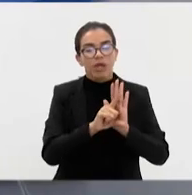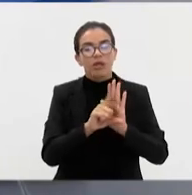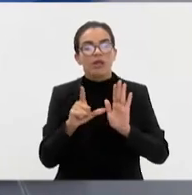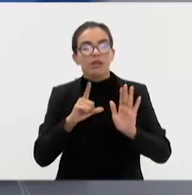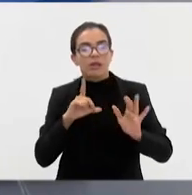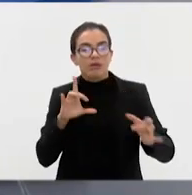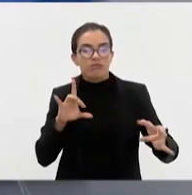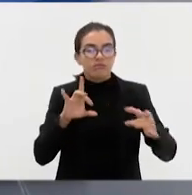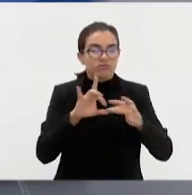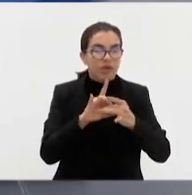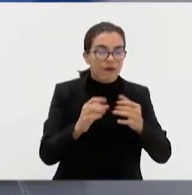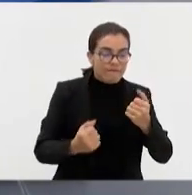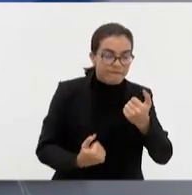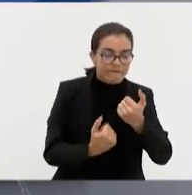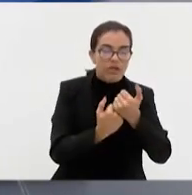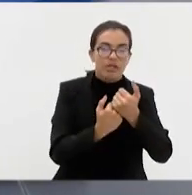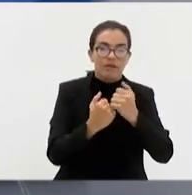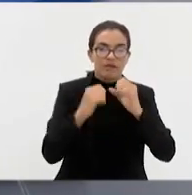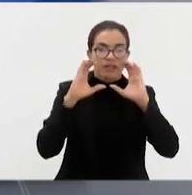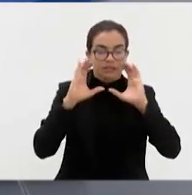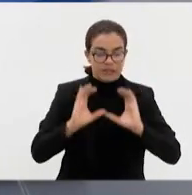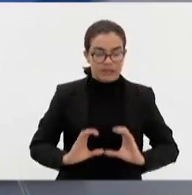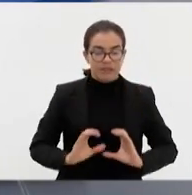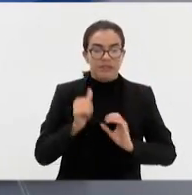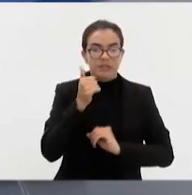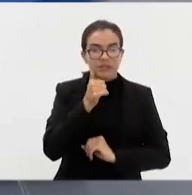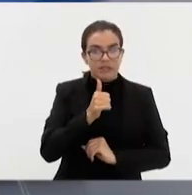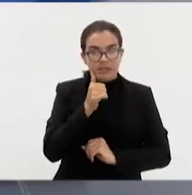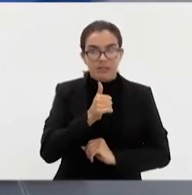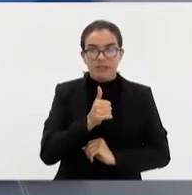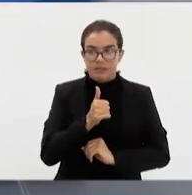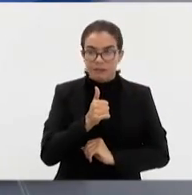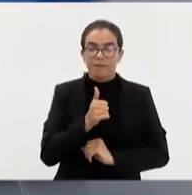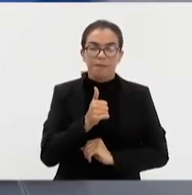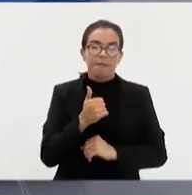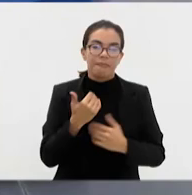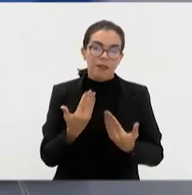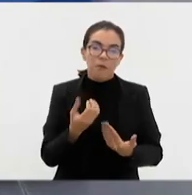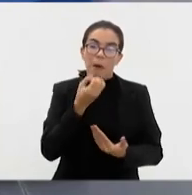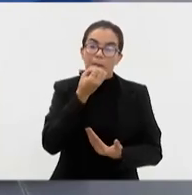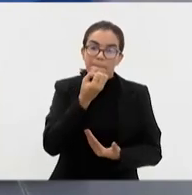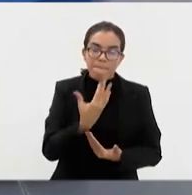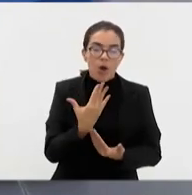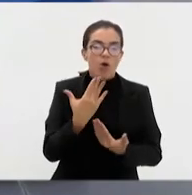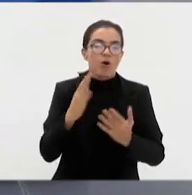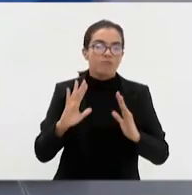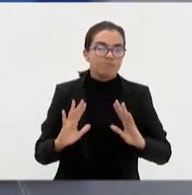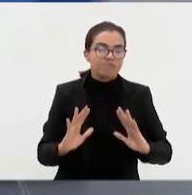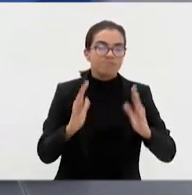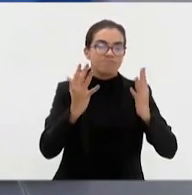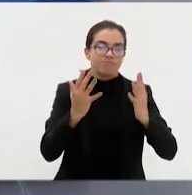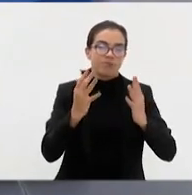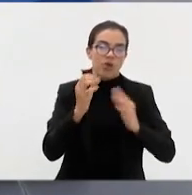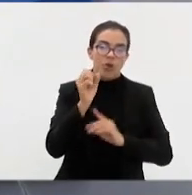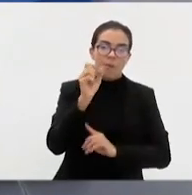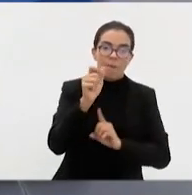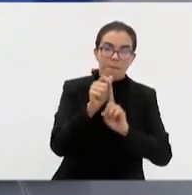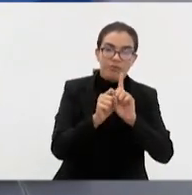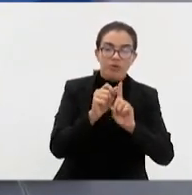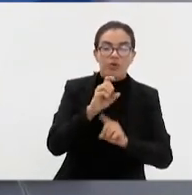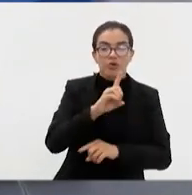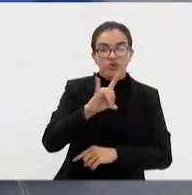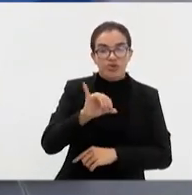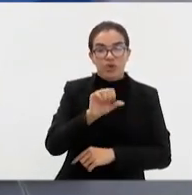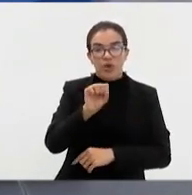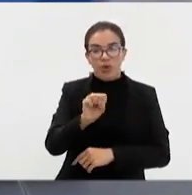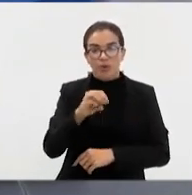maneira possam fortalecer a cidadania feminina. Então, talvez uma boa maneira de comemorar o 8 de março seja a apresentação